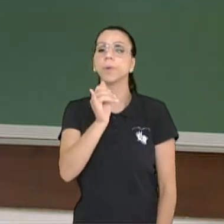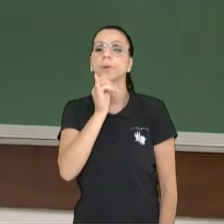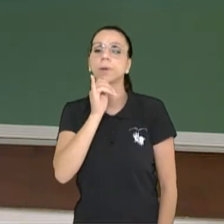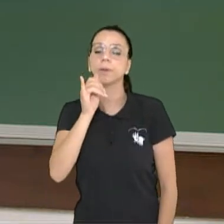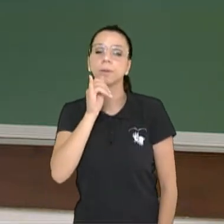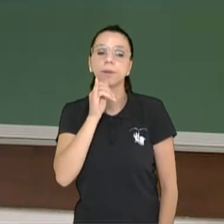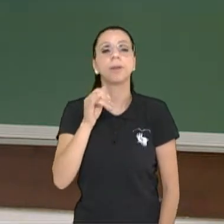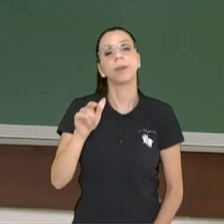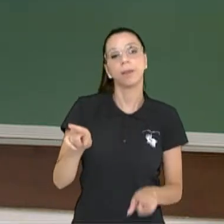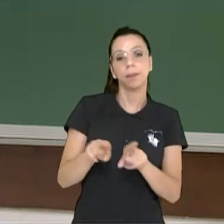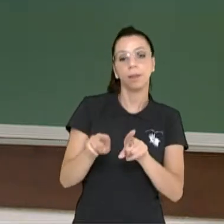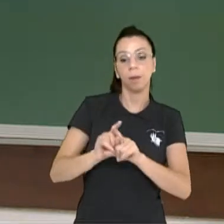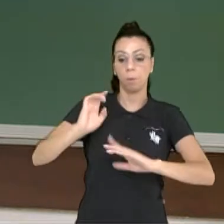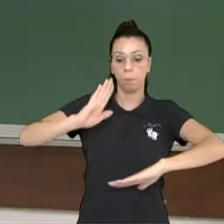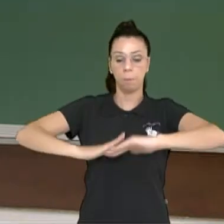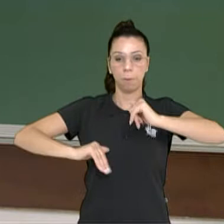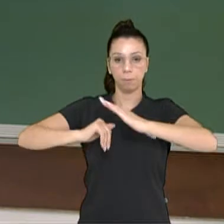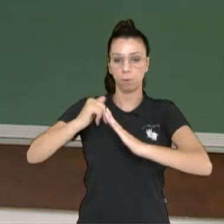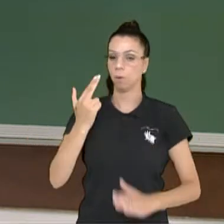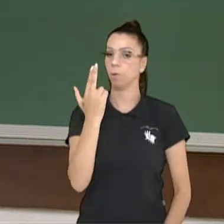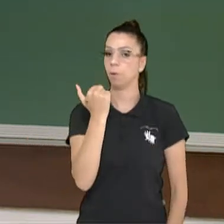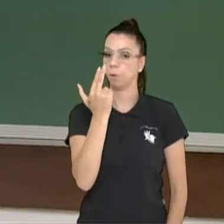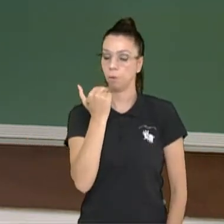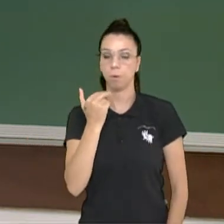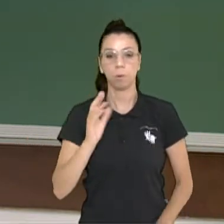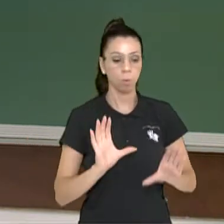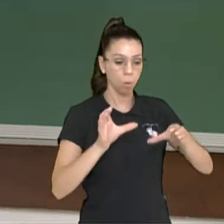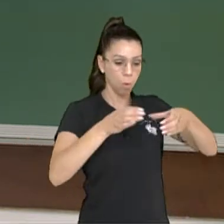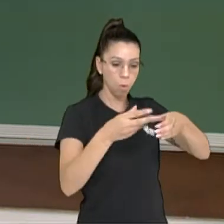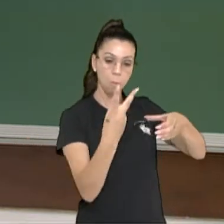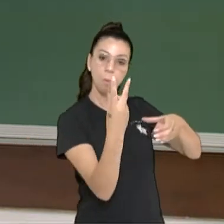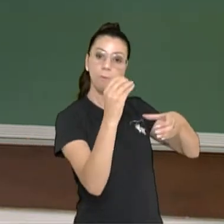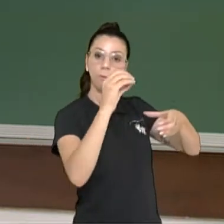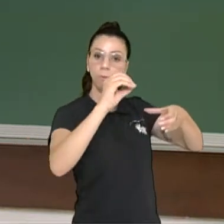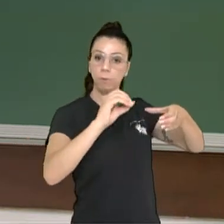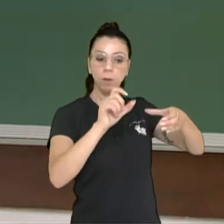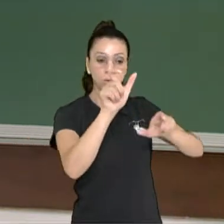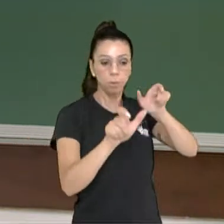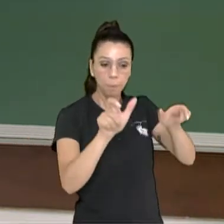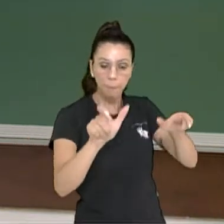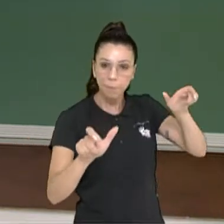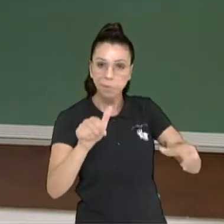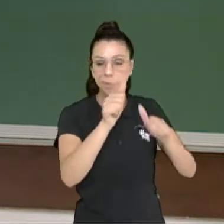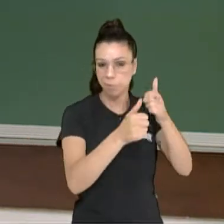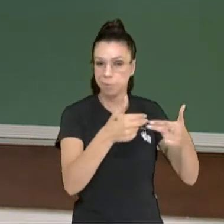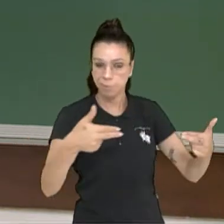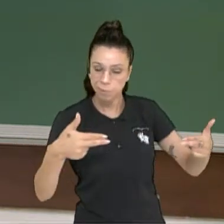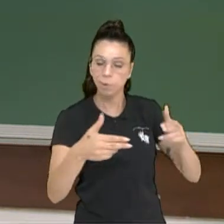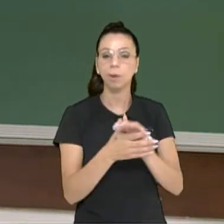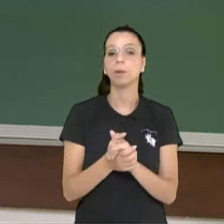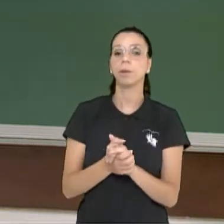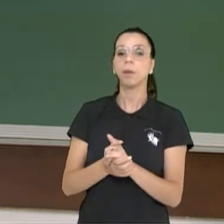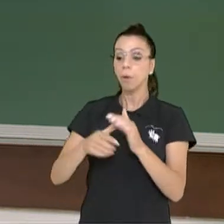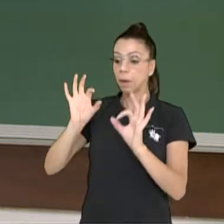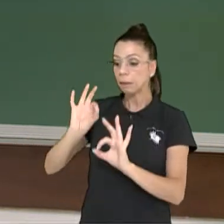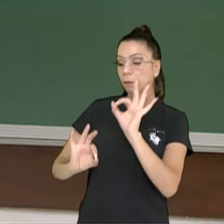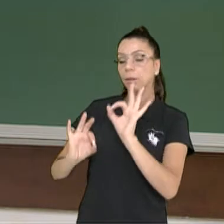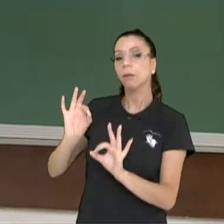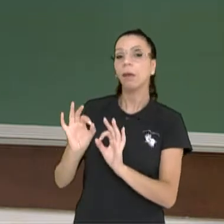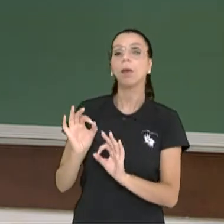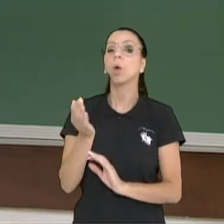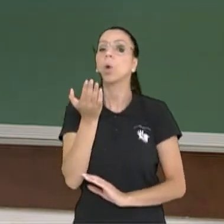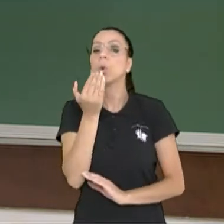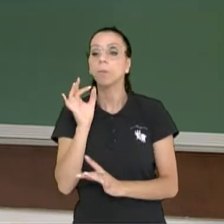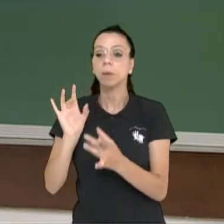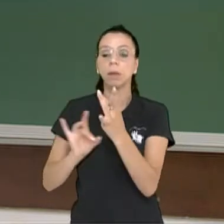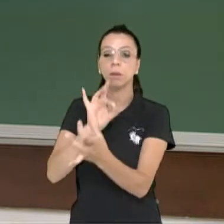um nutricionista de uma equipe que tem 20 atletas e ele quer preparar para grupos de atletas uma dieta especial de acordo